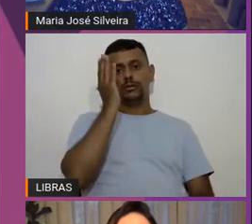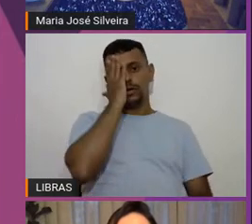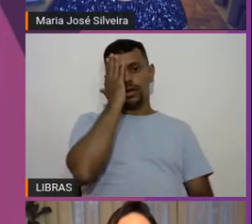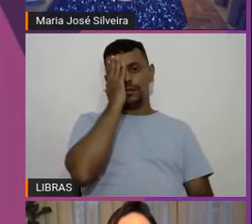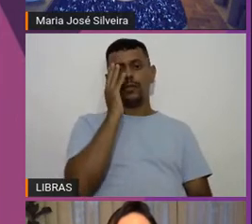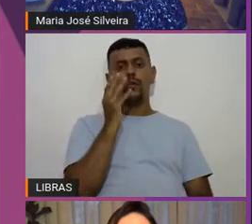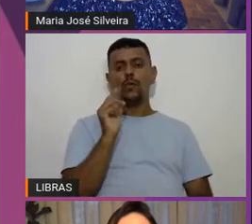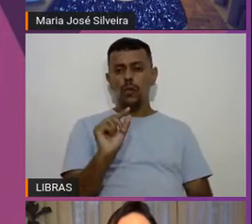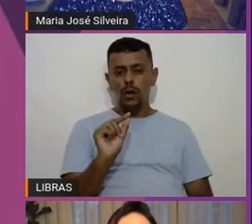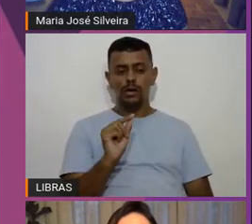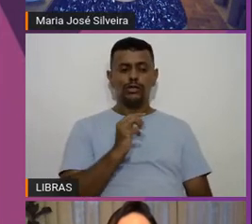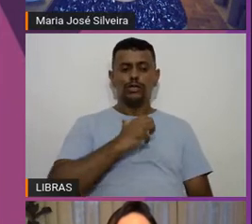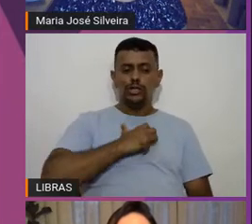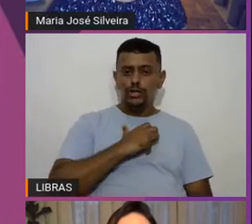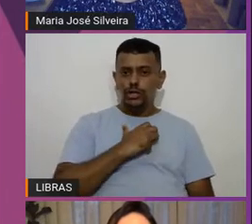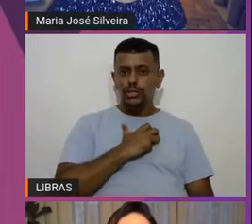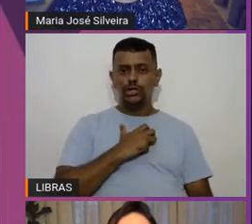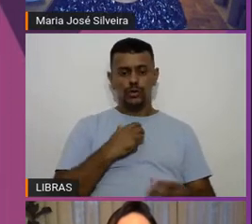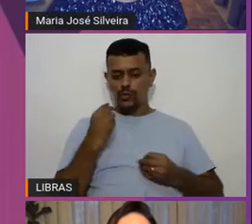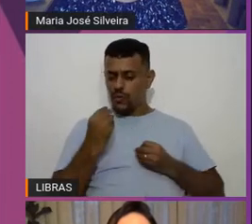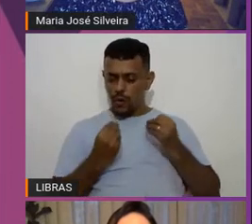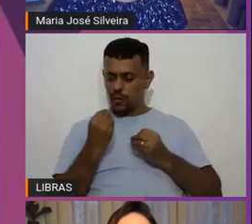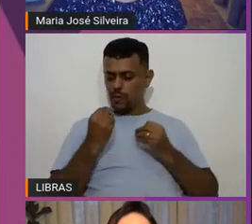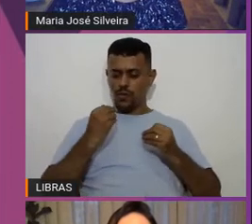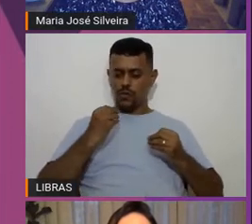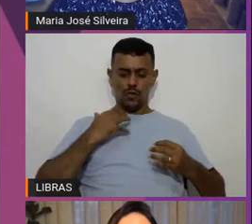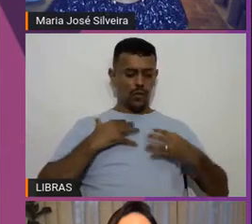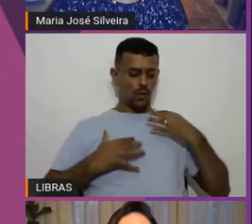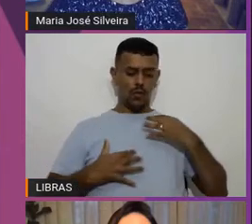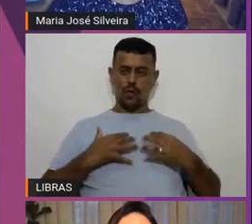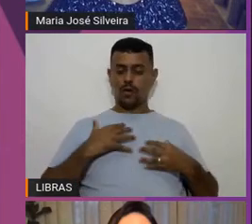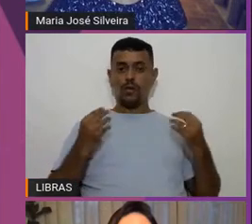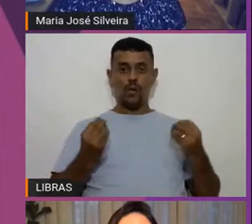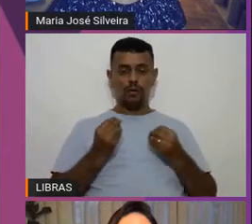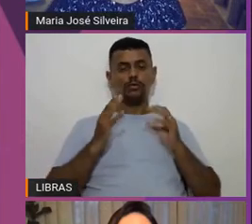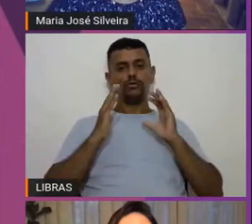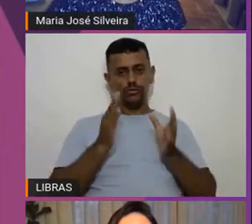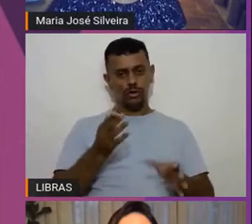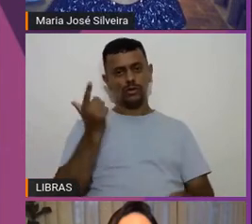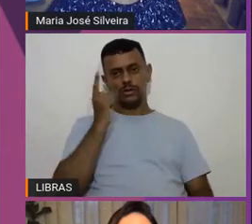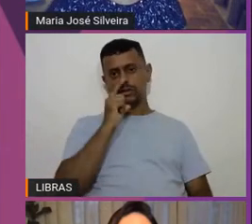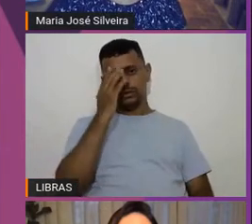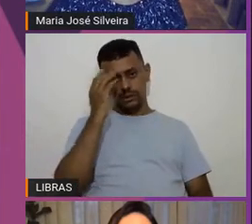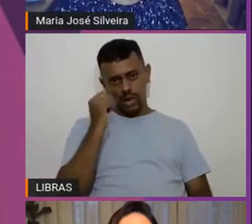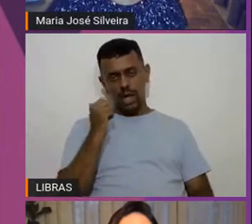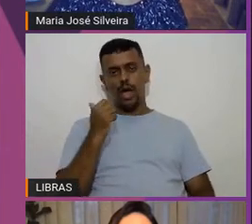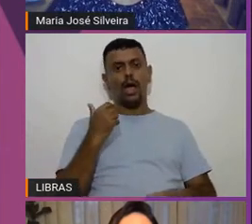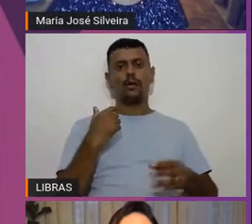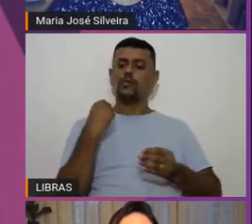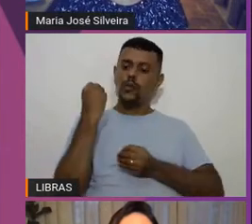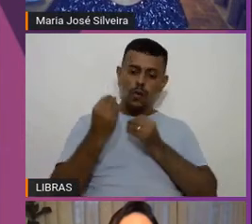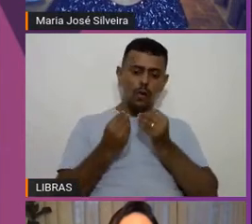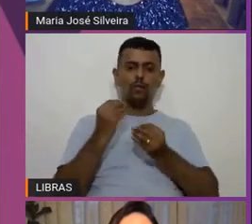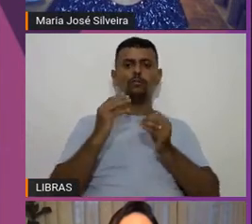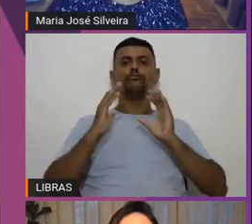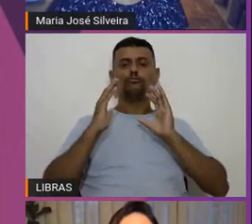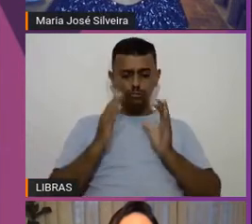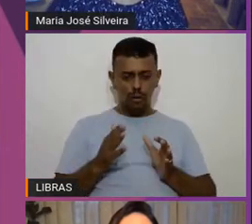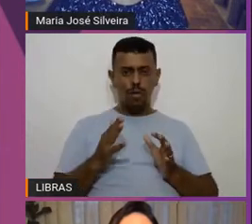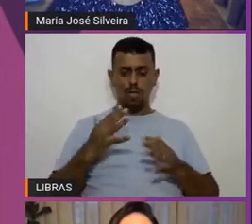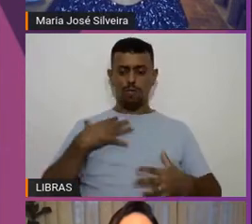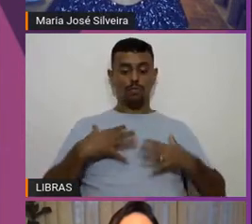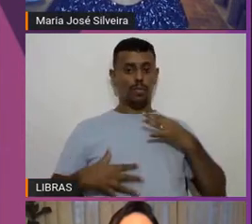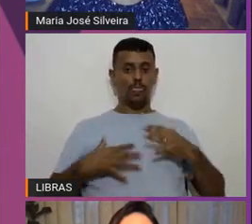sentido estar no corpo e compreendesse corpo para além do Óbvio do que é um corpo uma máquina que eu trabalho por exemplo na máquina é